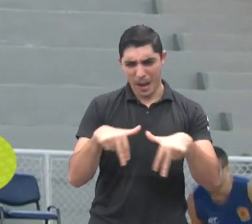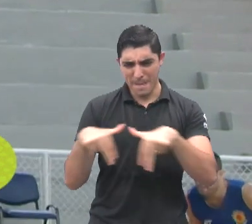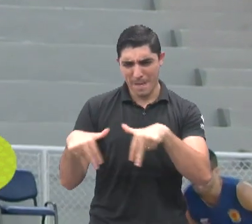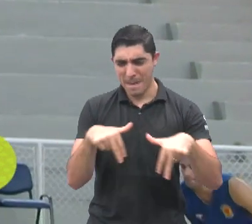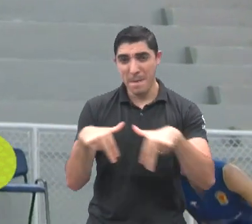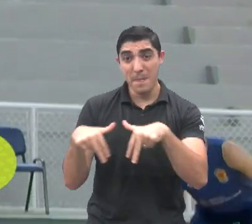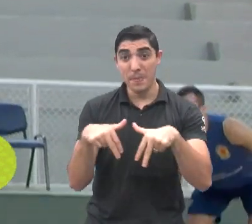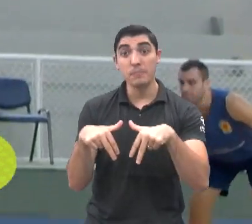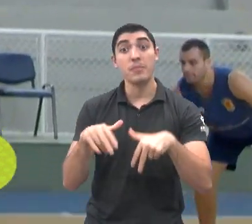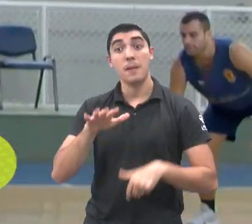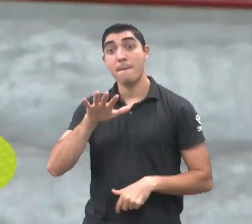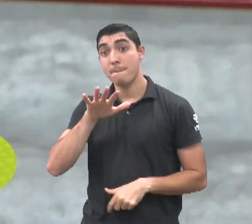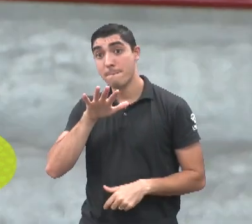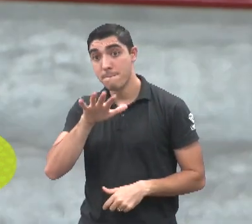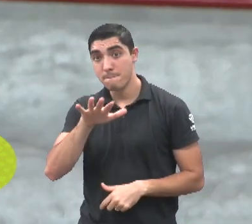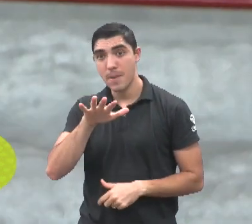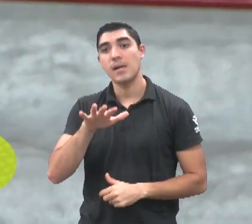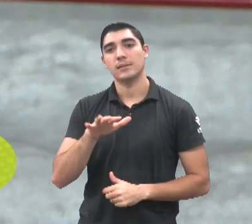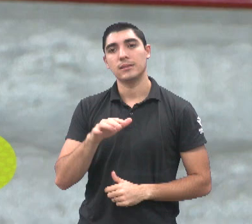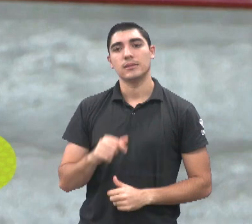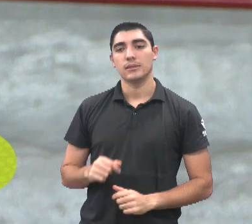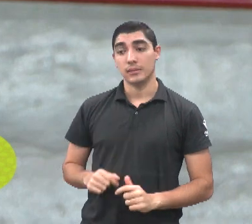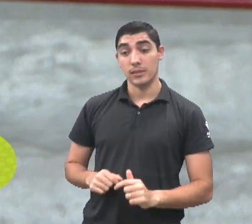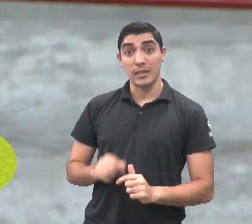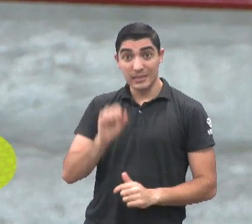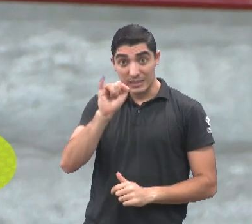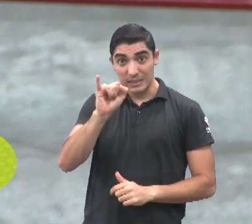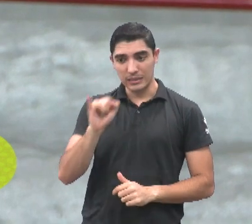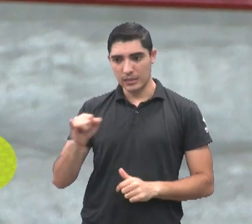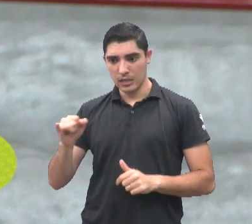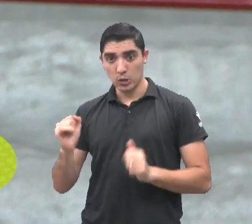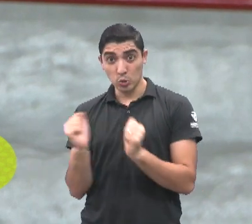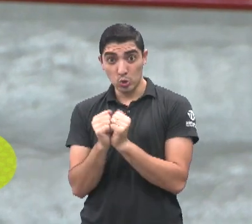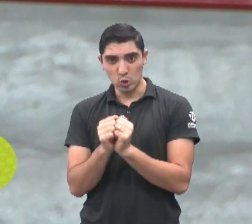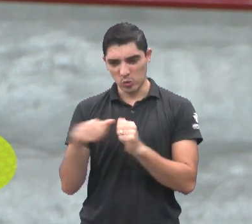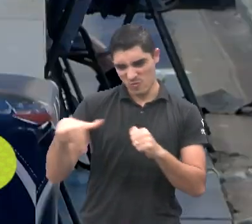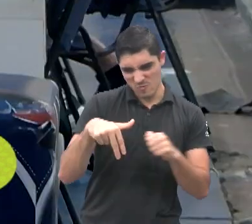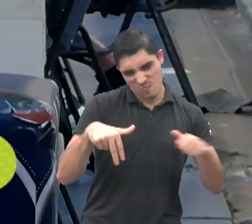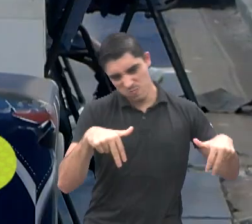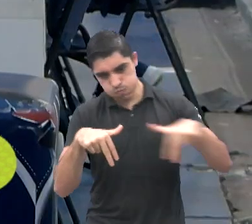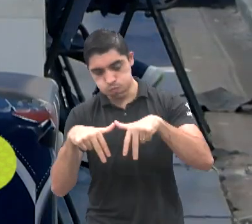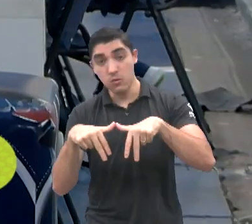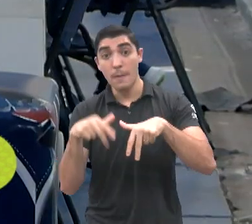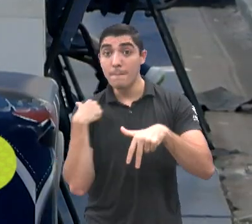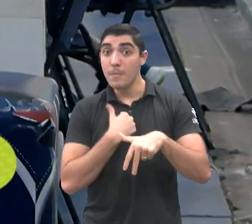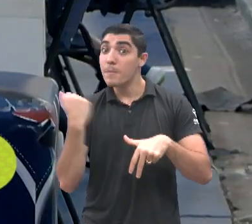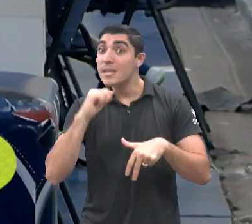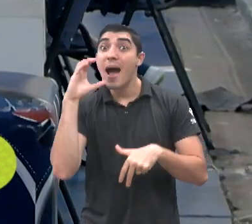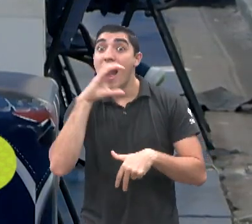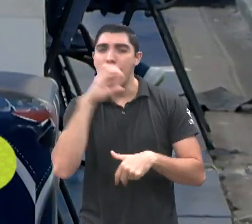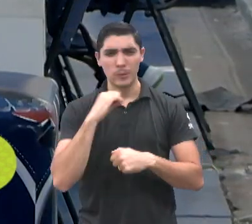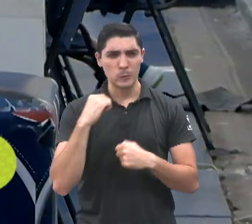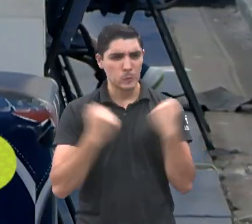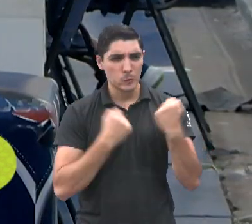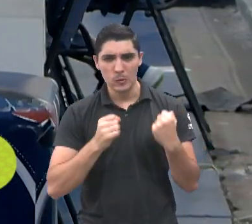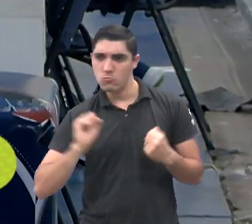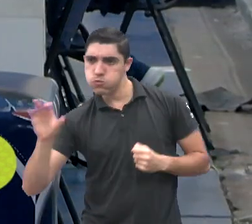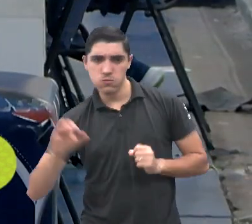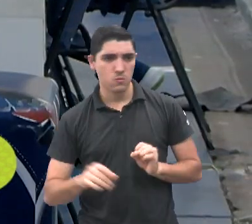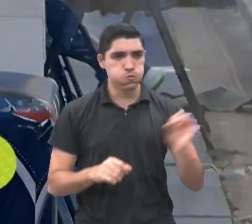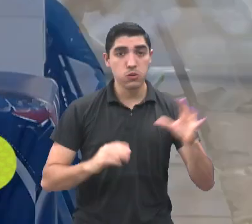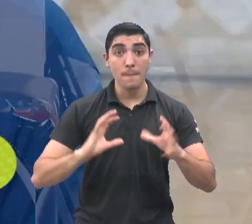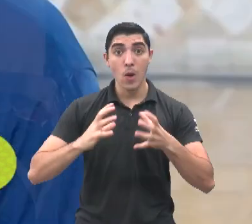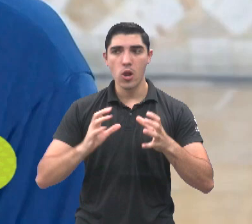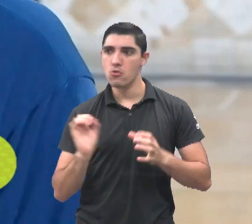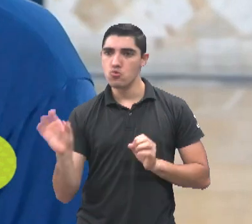do jogador, conforme ele é pressionado, é individualizar. Então nós temos que fazer a bola correr, jogar rápido, temos conversado bastante. Espero que a gente